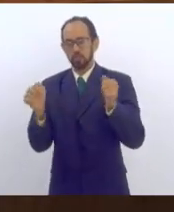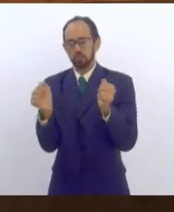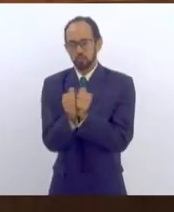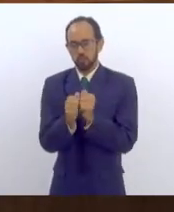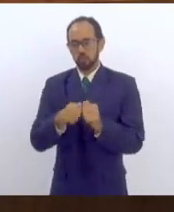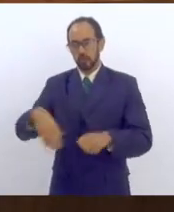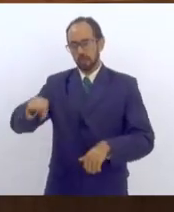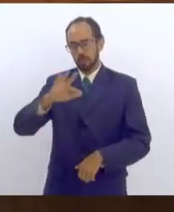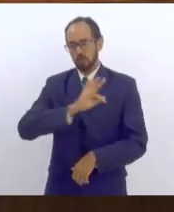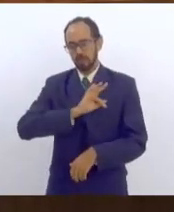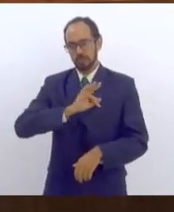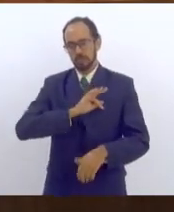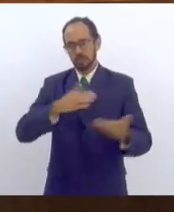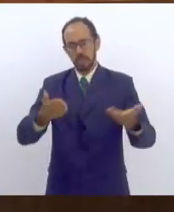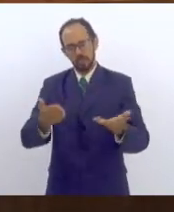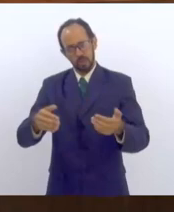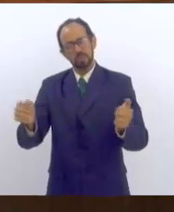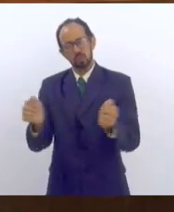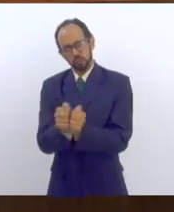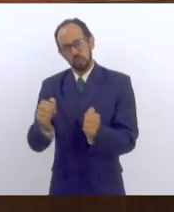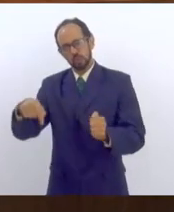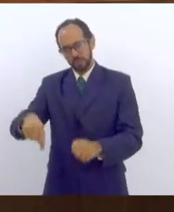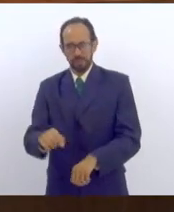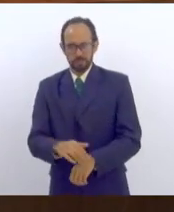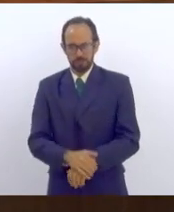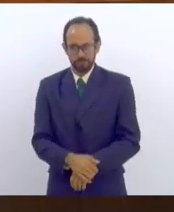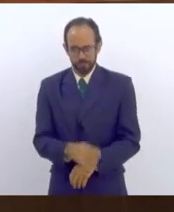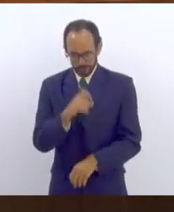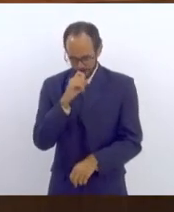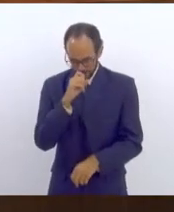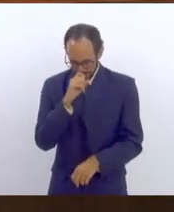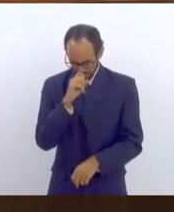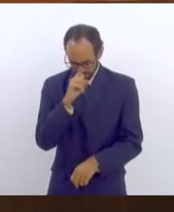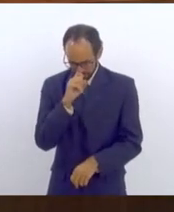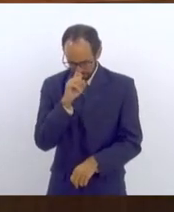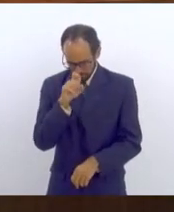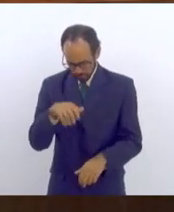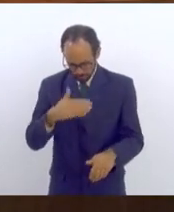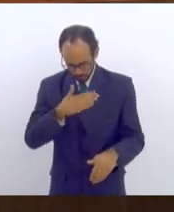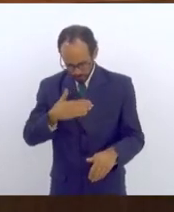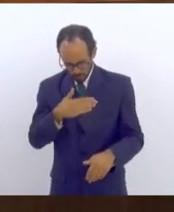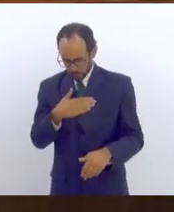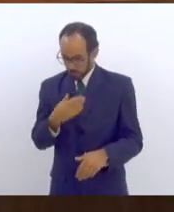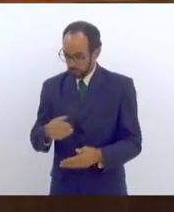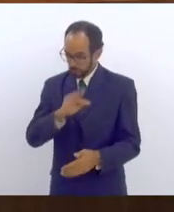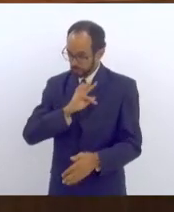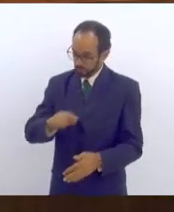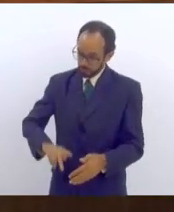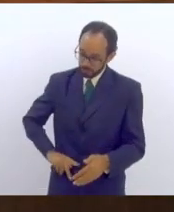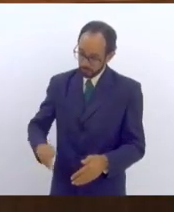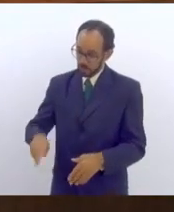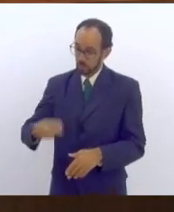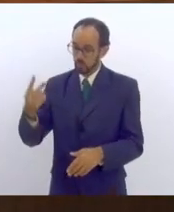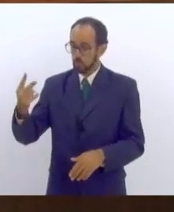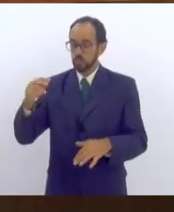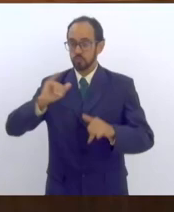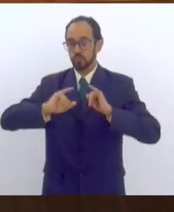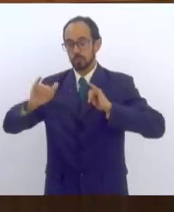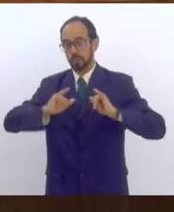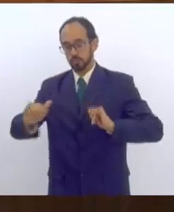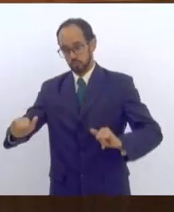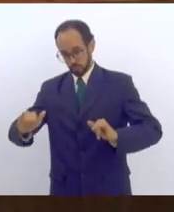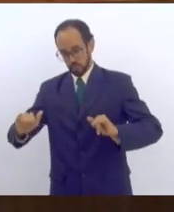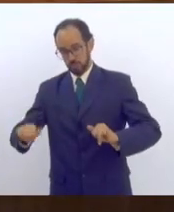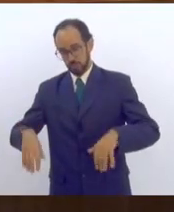novamente, dessa vez no Parlamento Fluminense. Eu gostaria de trazer aqui, presidente, 2 informações para compartilhar com os